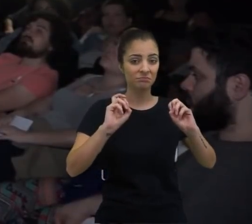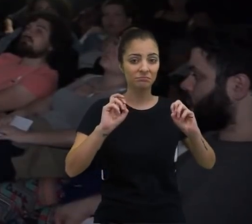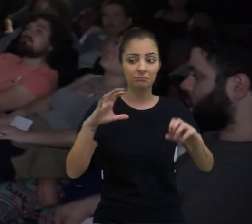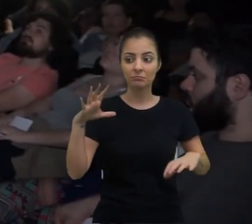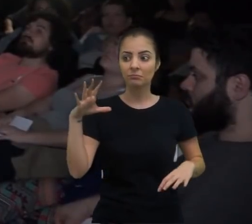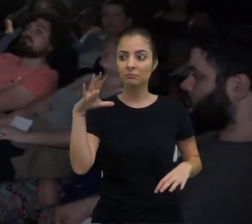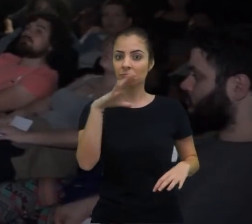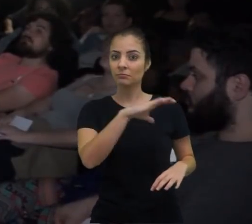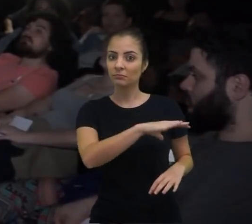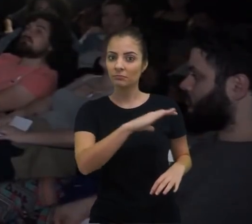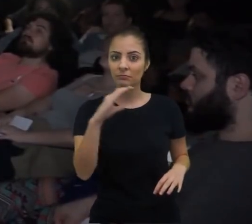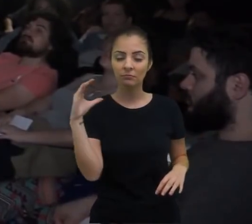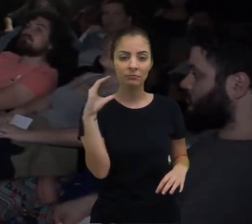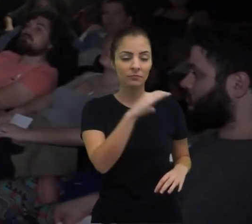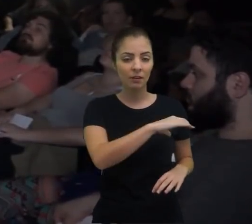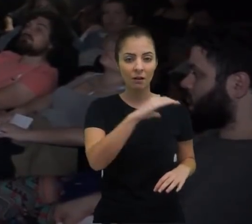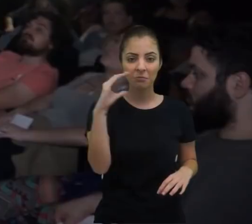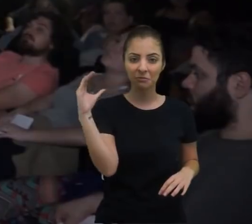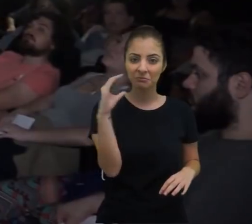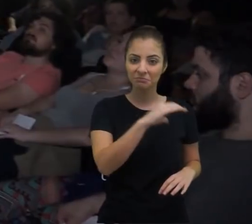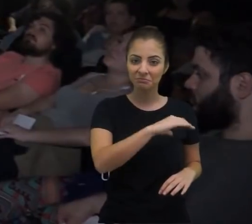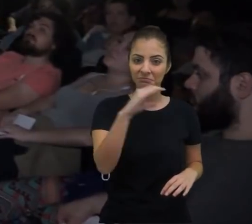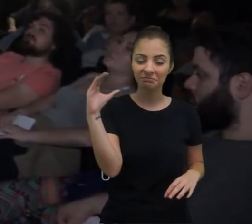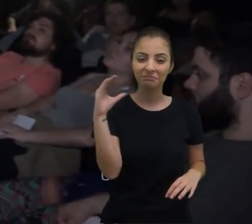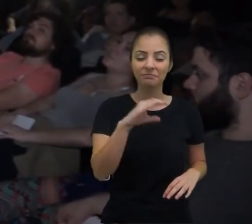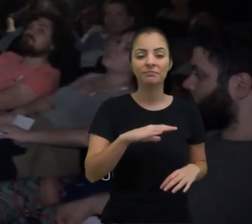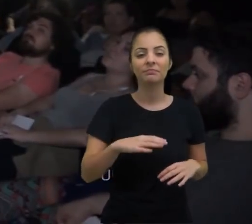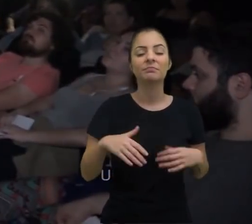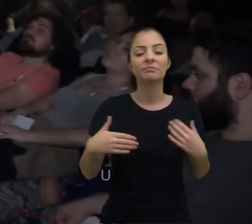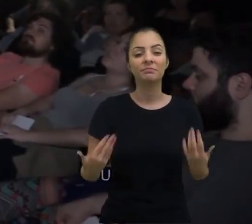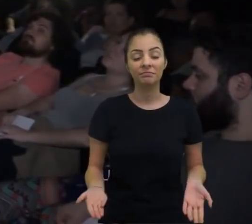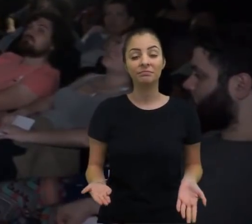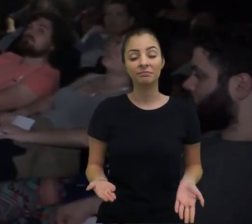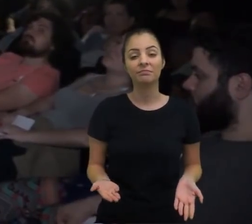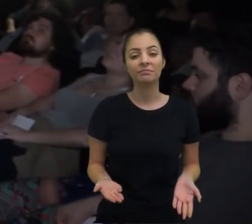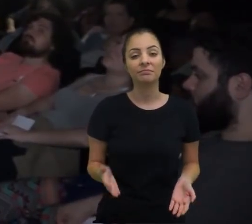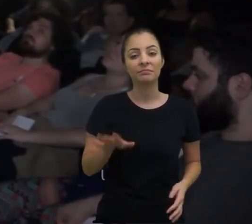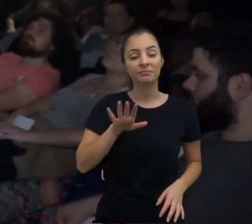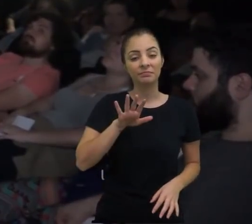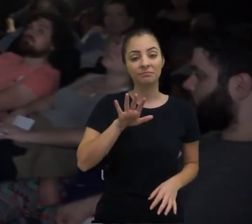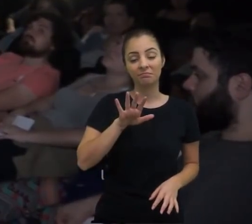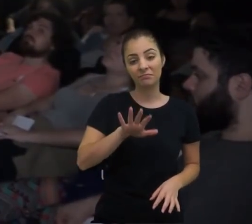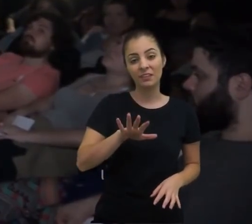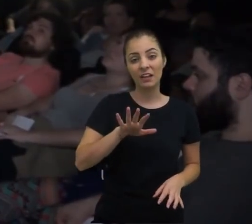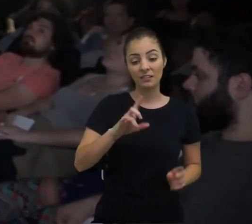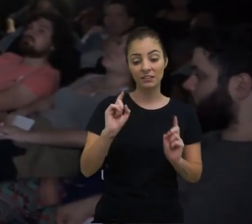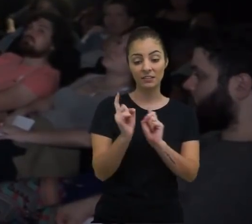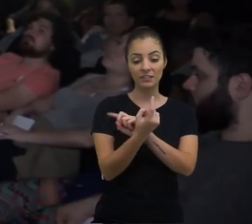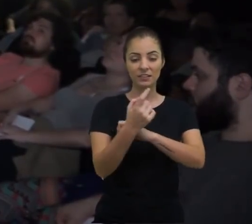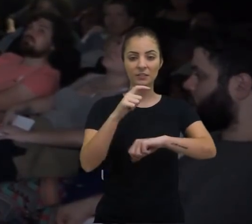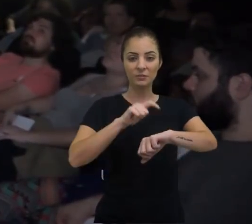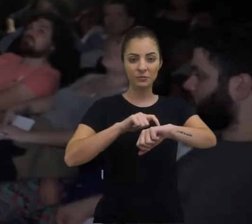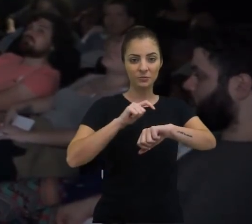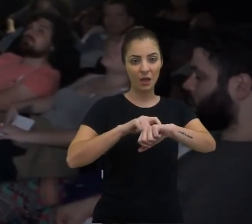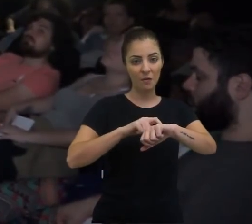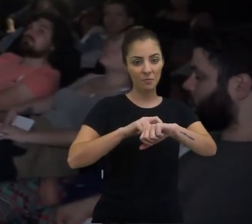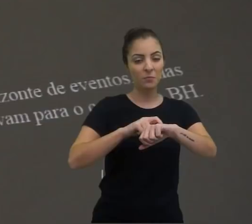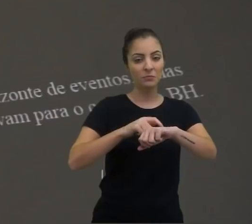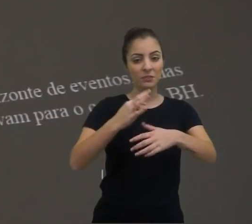rápido, tudo acontecendo muito rápido. Então é assim que essa distorção do tempo acontece na relatividade